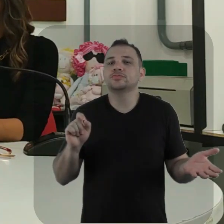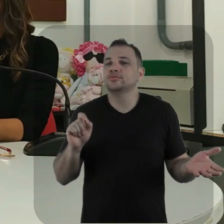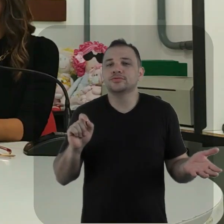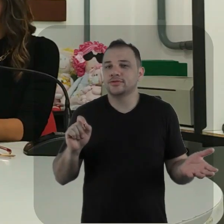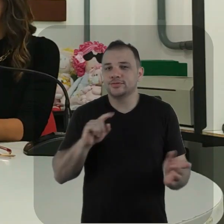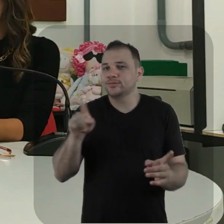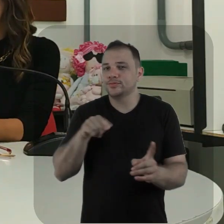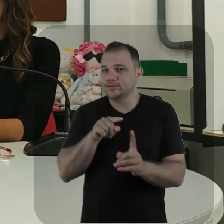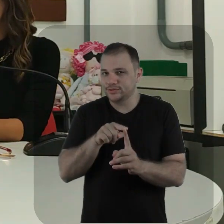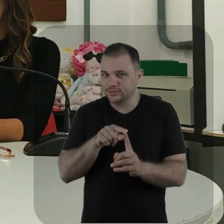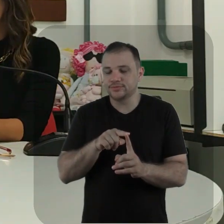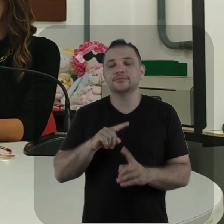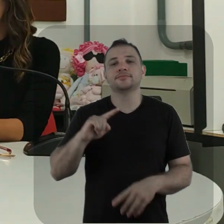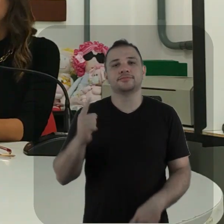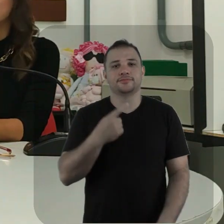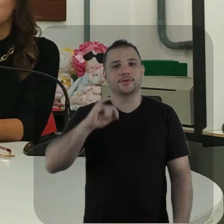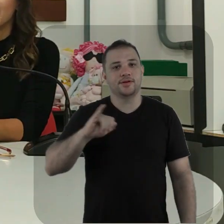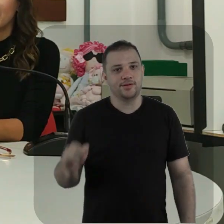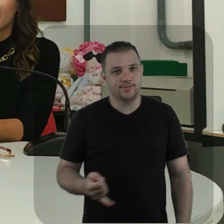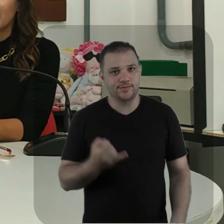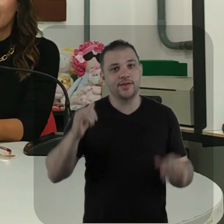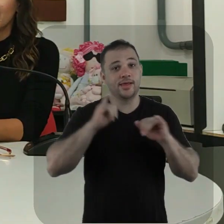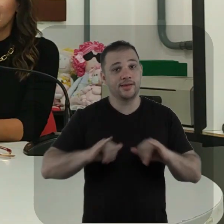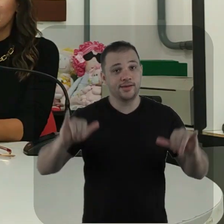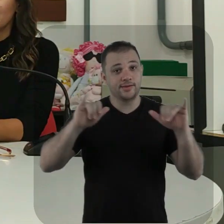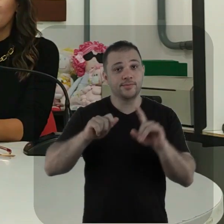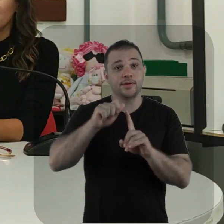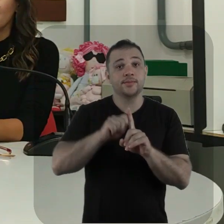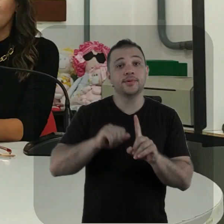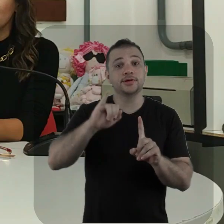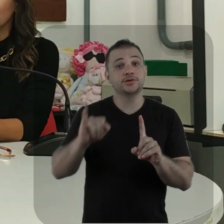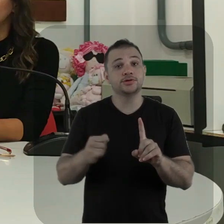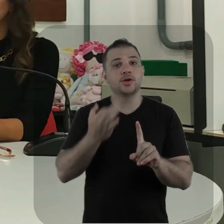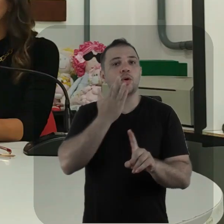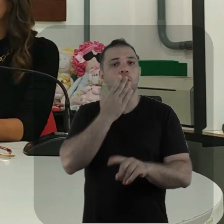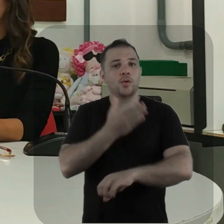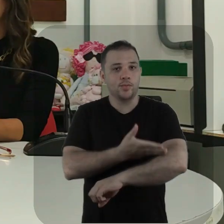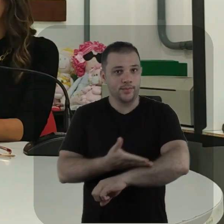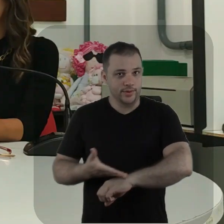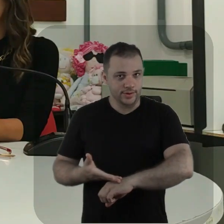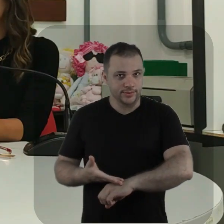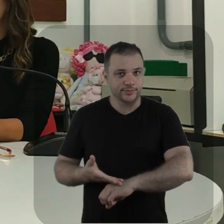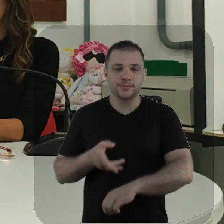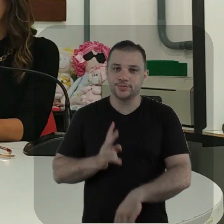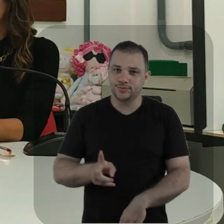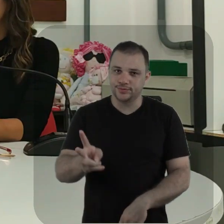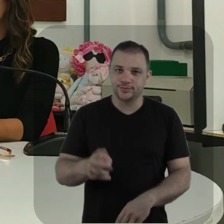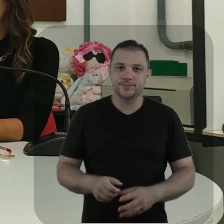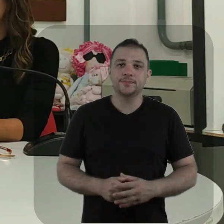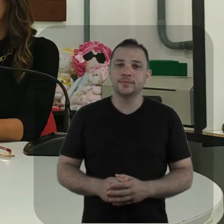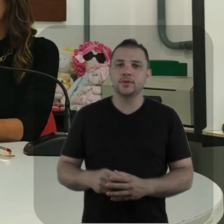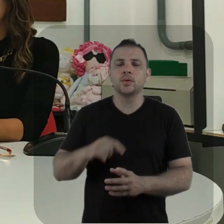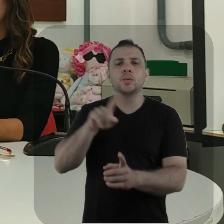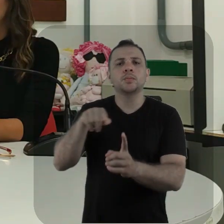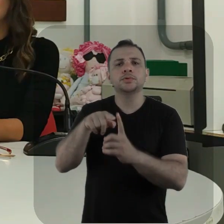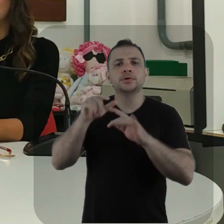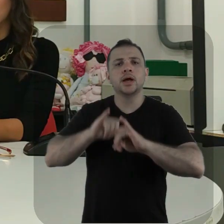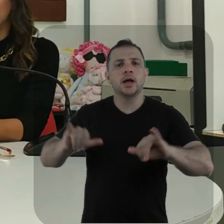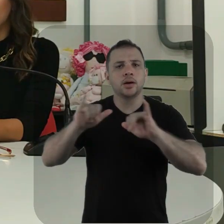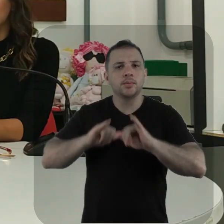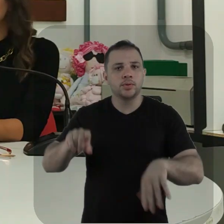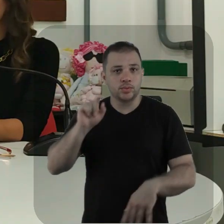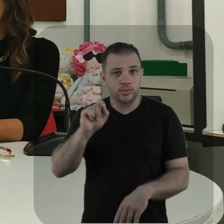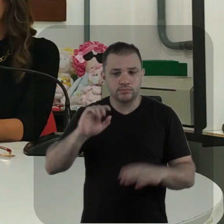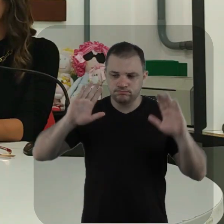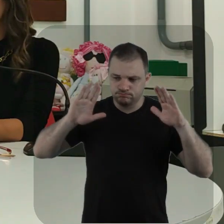é aproveitarmos a campanha do Janeiro Branco, né, que continua e, na verdade, o janeiro é para realçar,